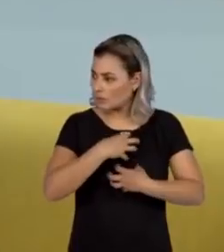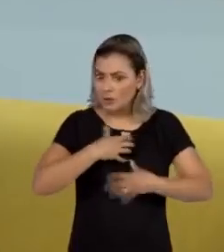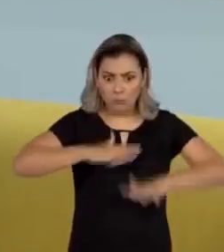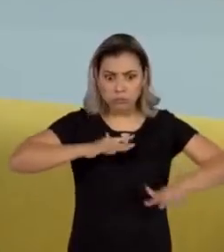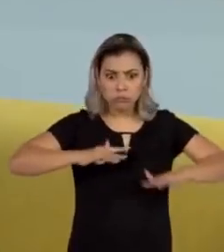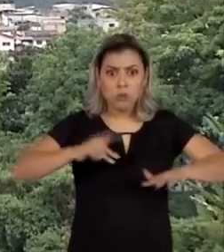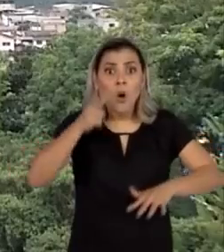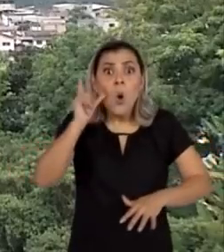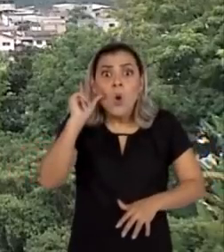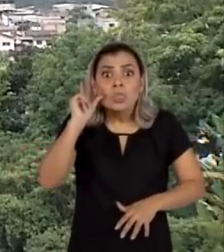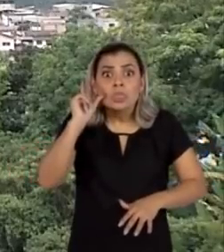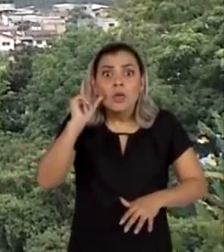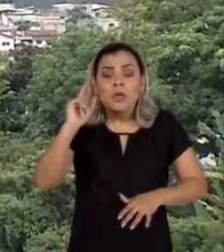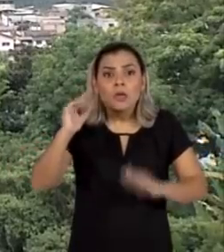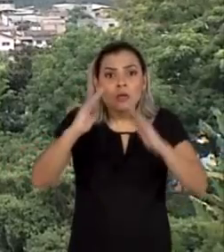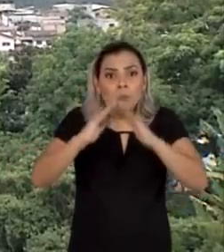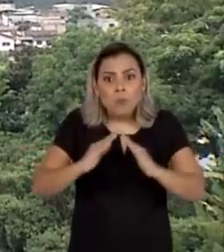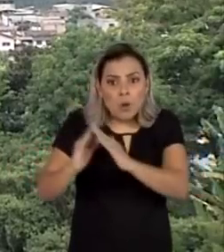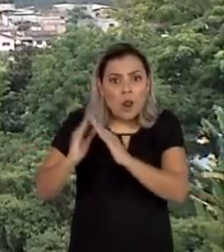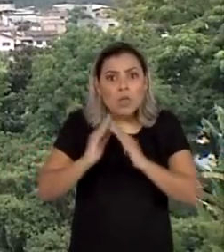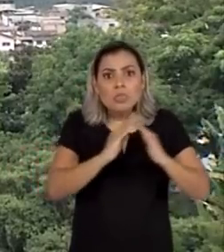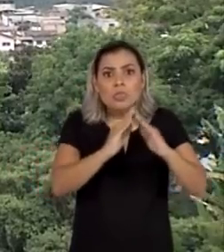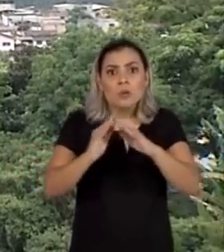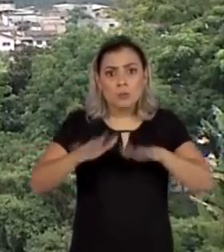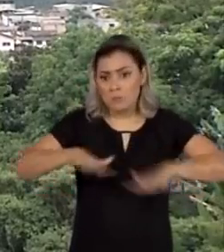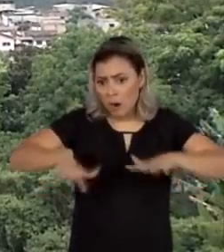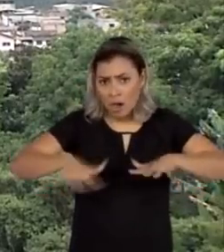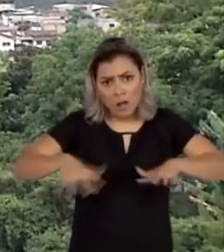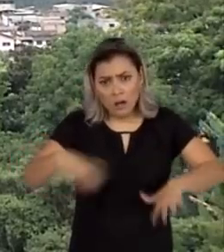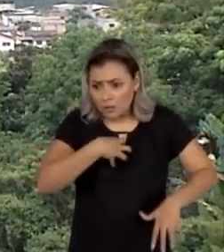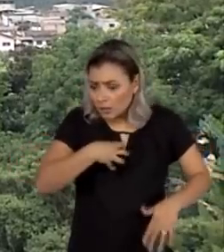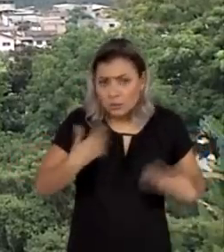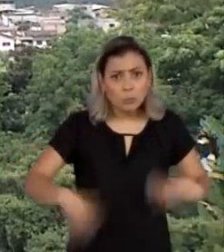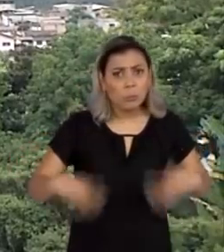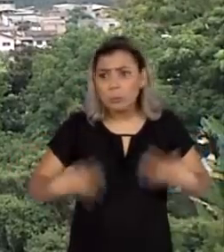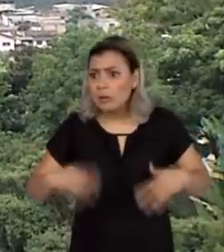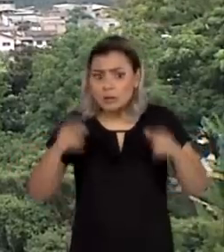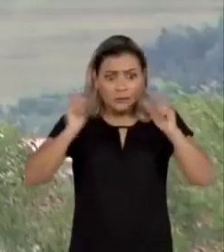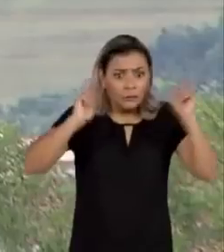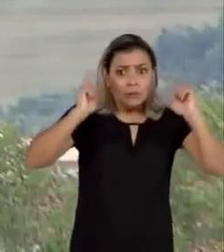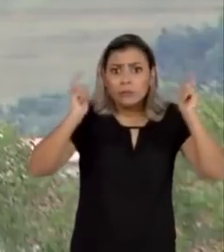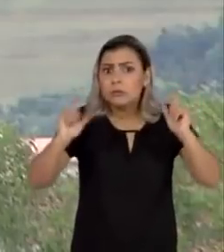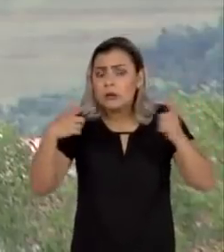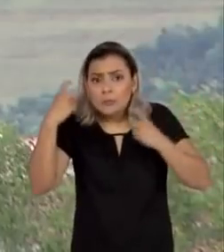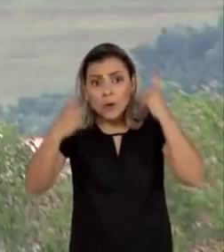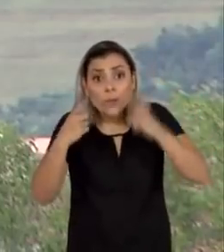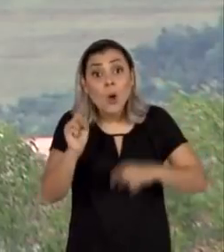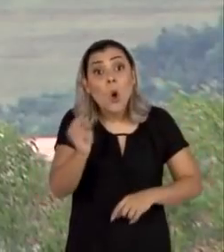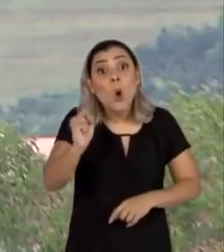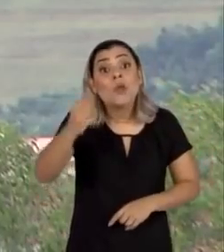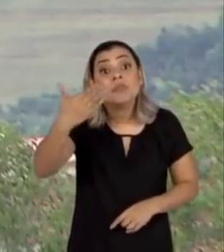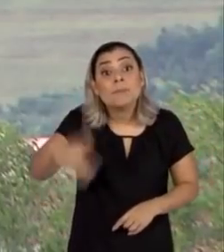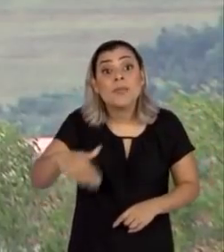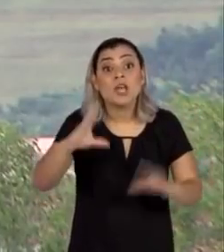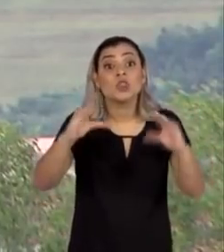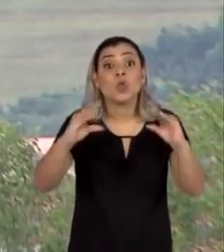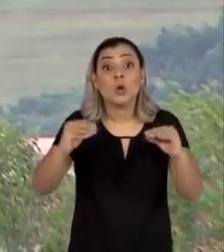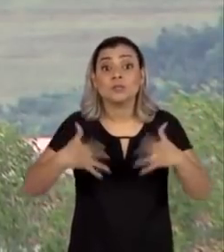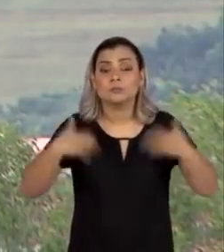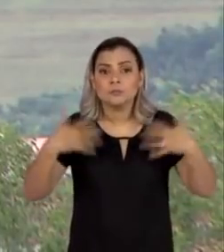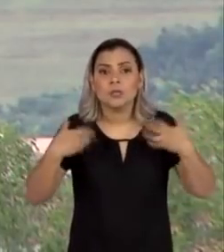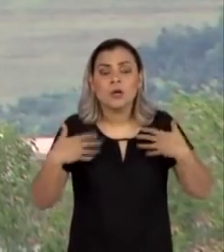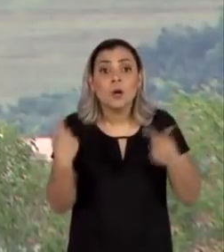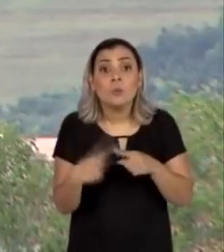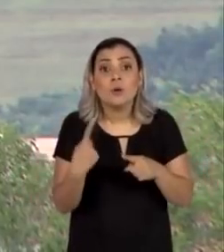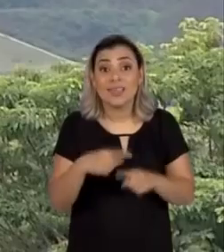moradores ontem. Moradores de Congonhas, no centro do estado, ficaram alarmados com o tremor às 8h30 da noite de ontem, com intensidade